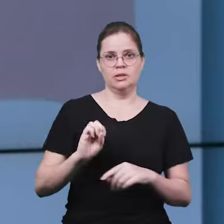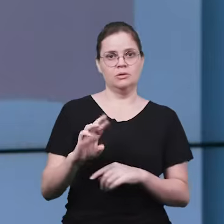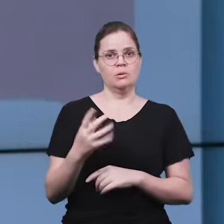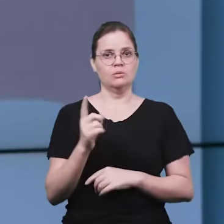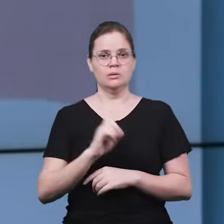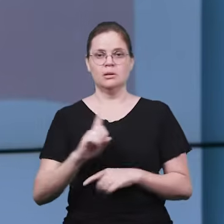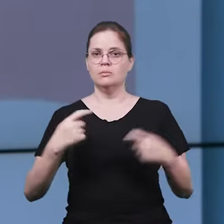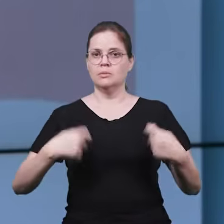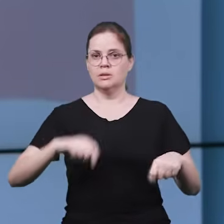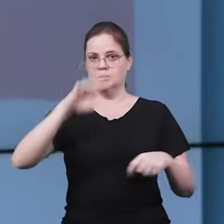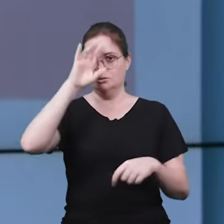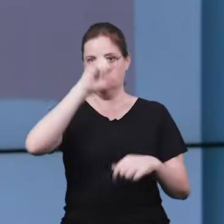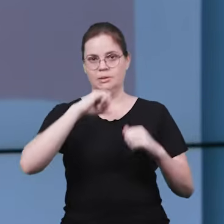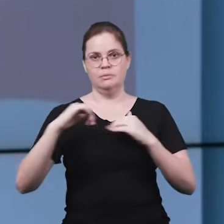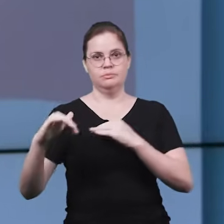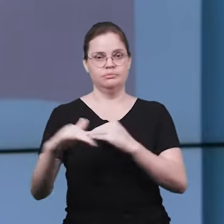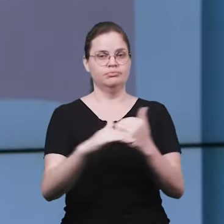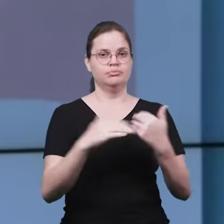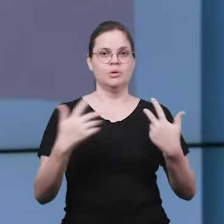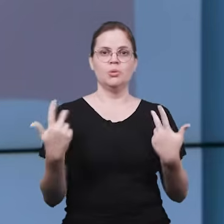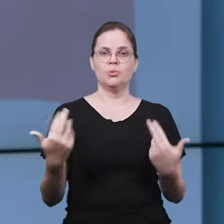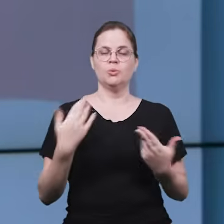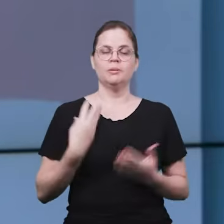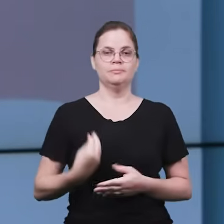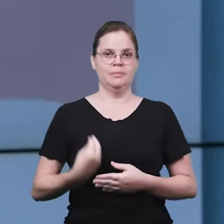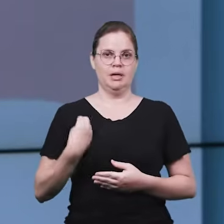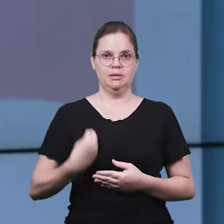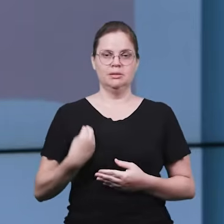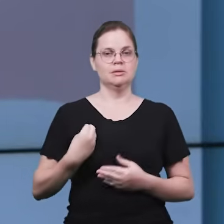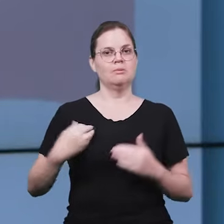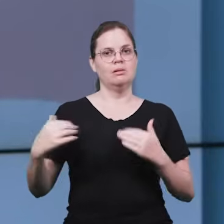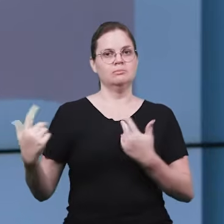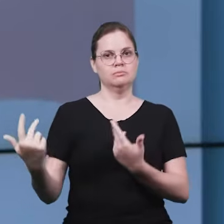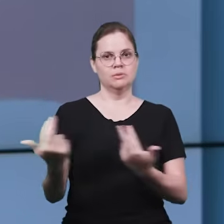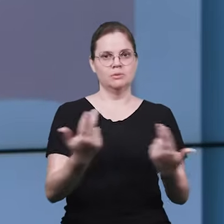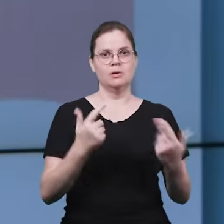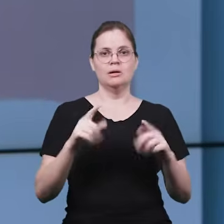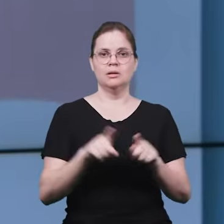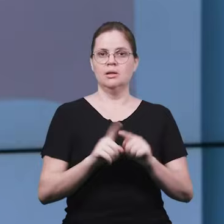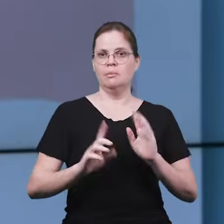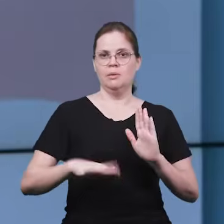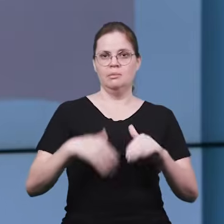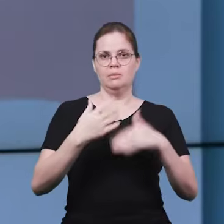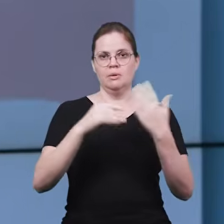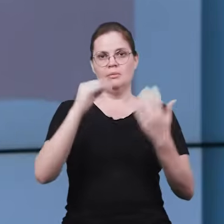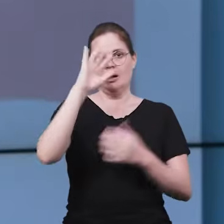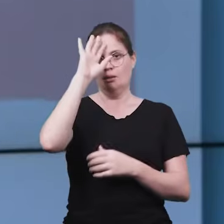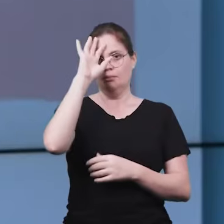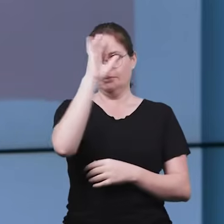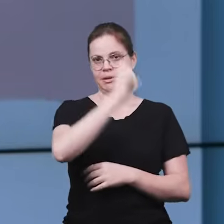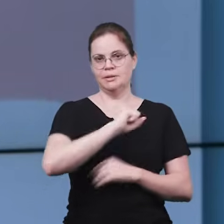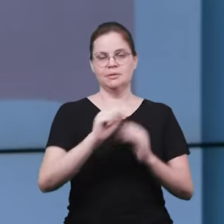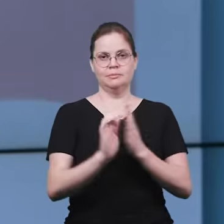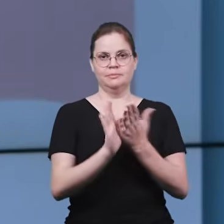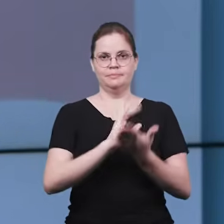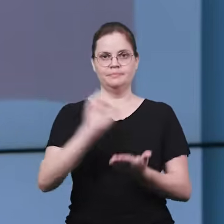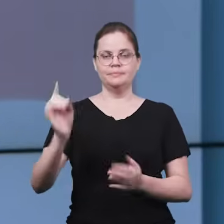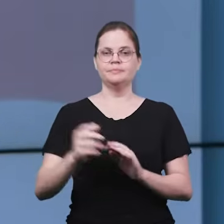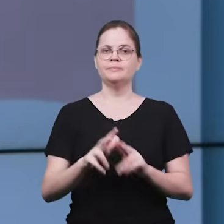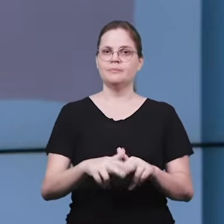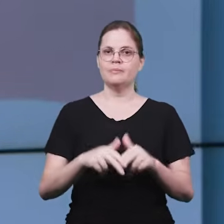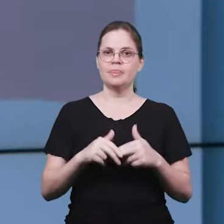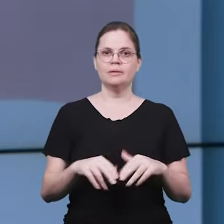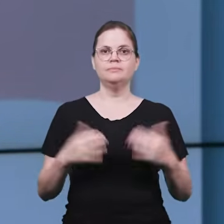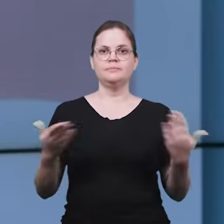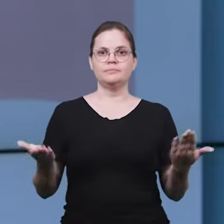possa aprender, participar e crescer no conhecimento da palavra. E é justamente por isso